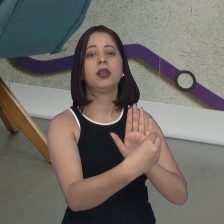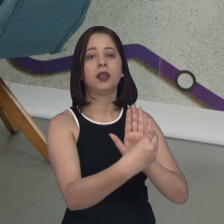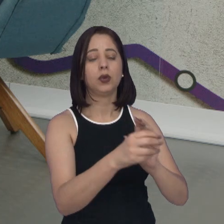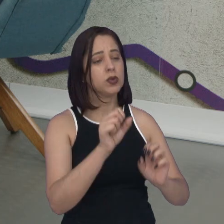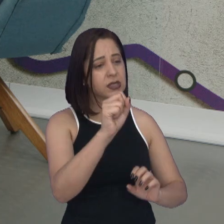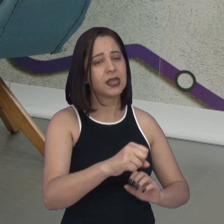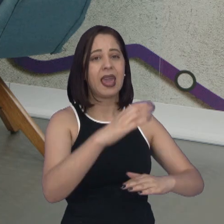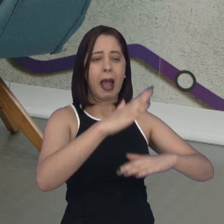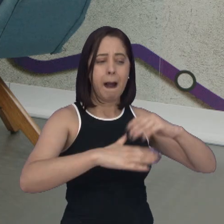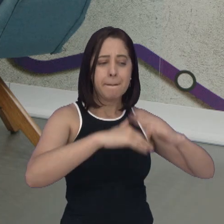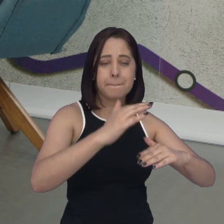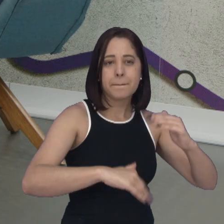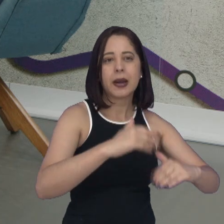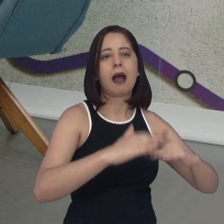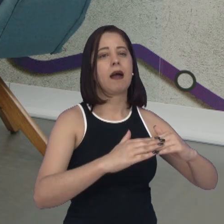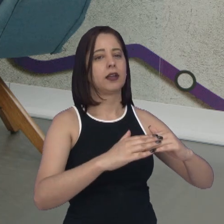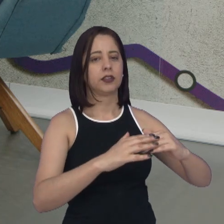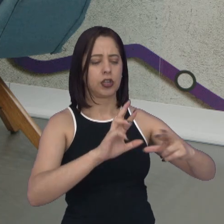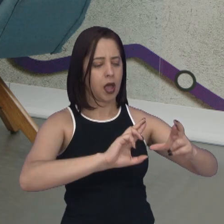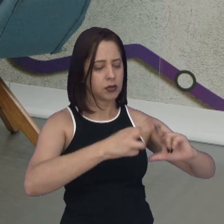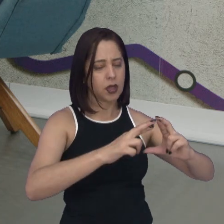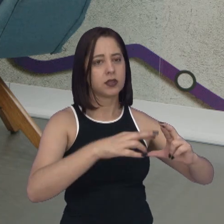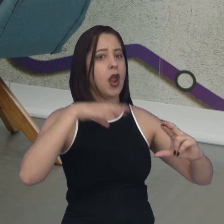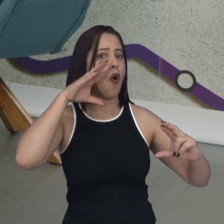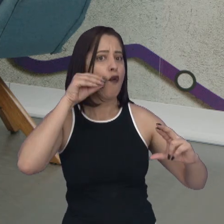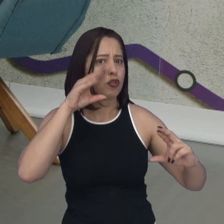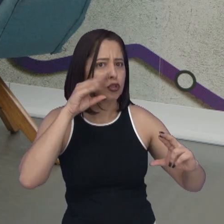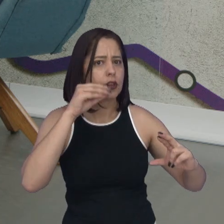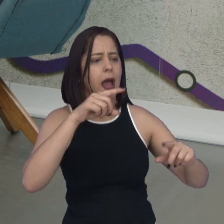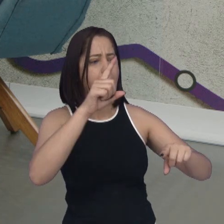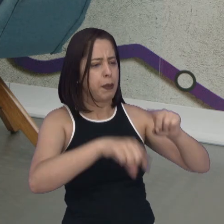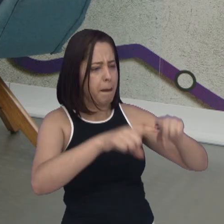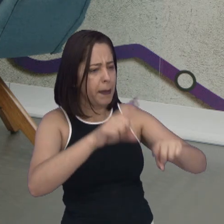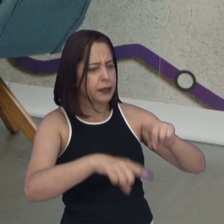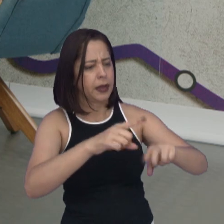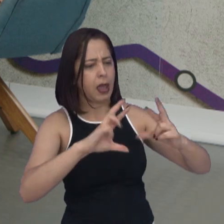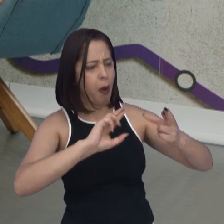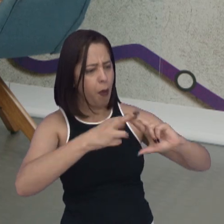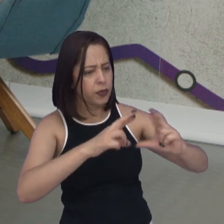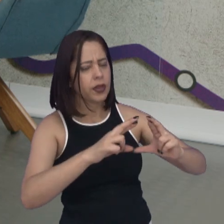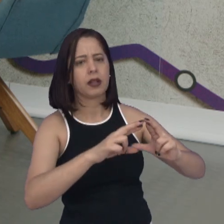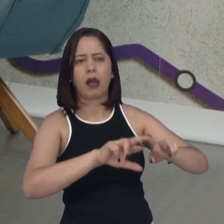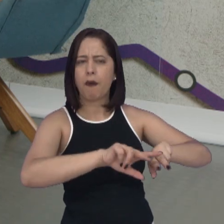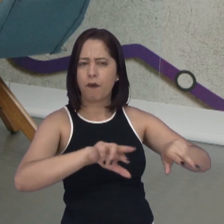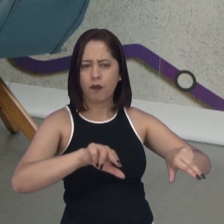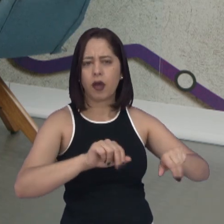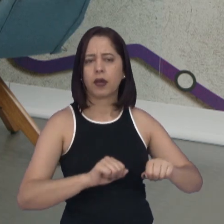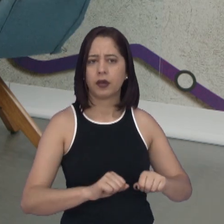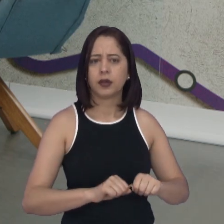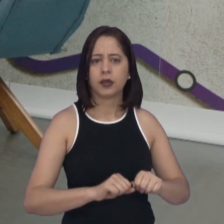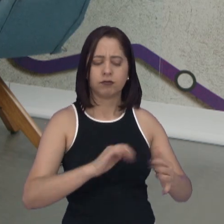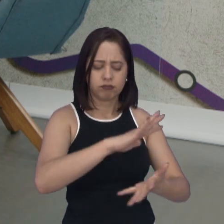colocar em prática tanto os funcionários, né, e os insumos ali para deixar eles mais sustentáveis possíveis, né?